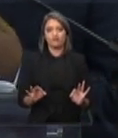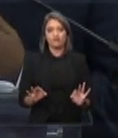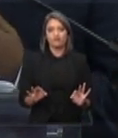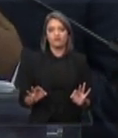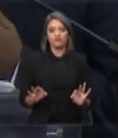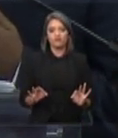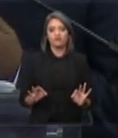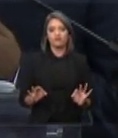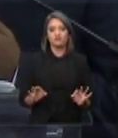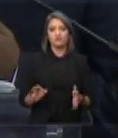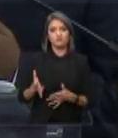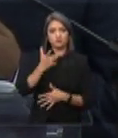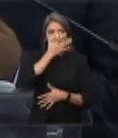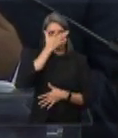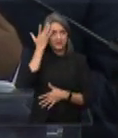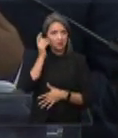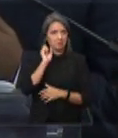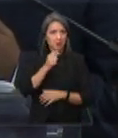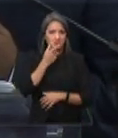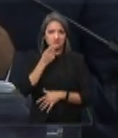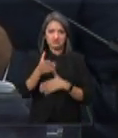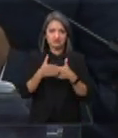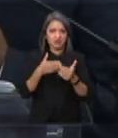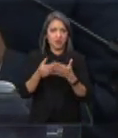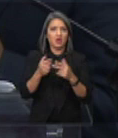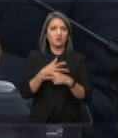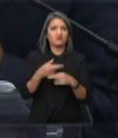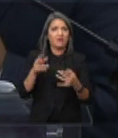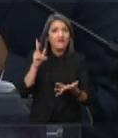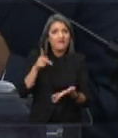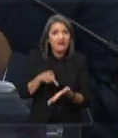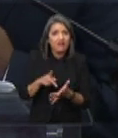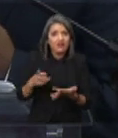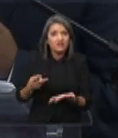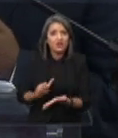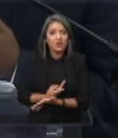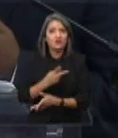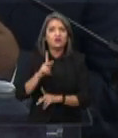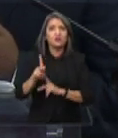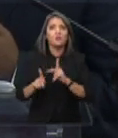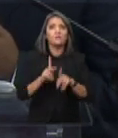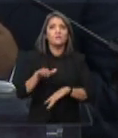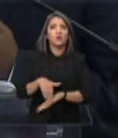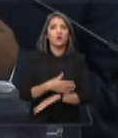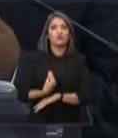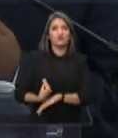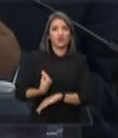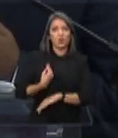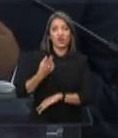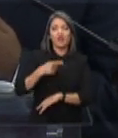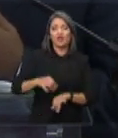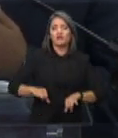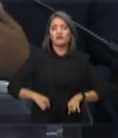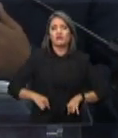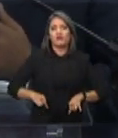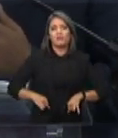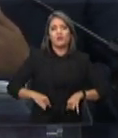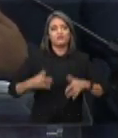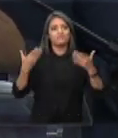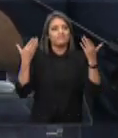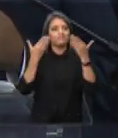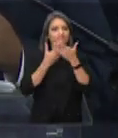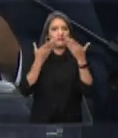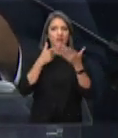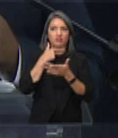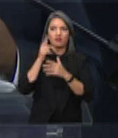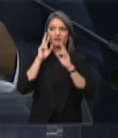vocês podem falar o que quiserem aqui a realidade da população de situação de rua é uma realidade de dor de sofrimento e de invisibilidade